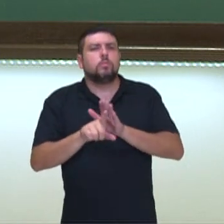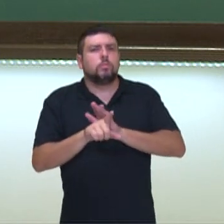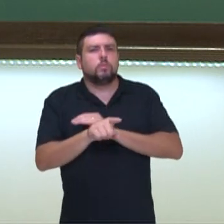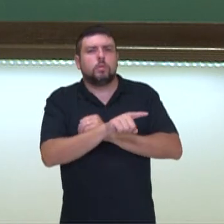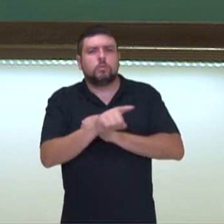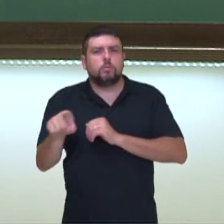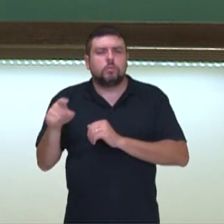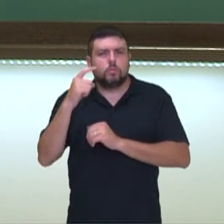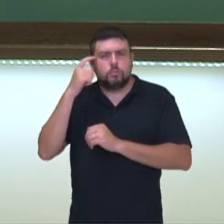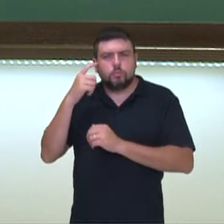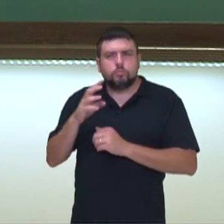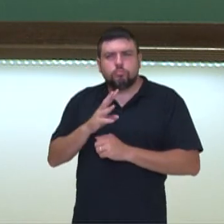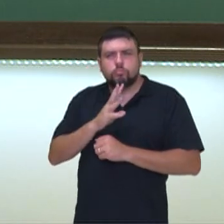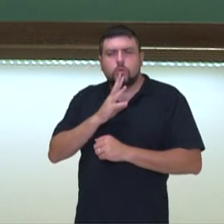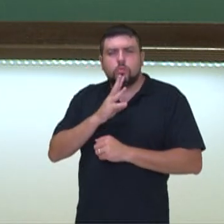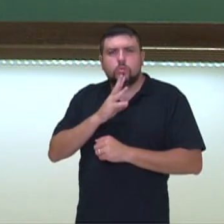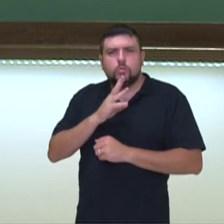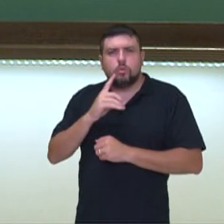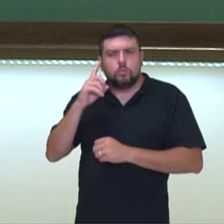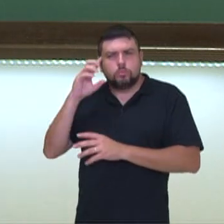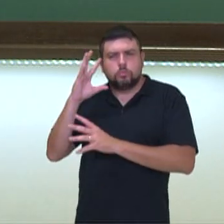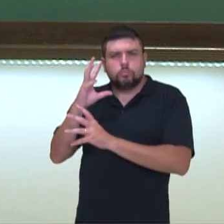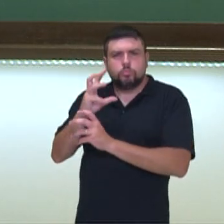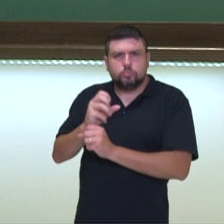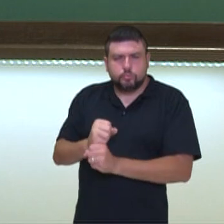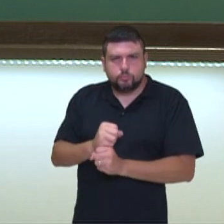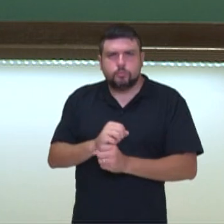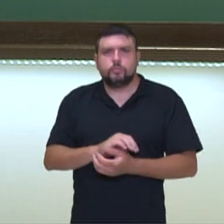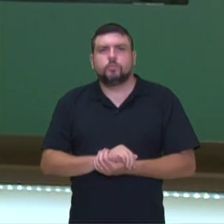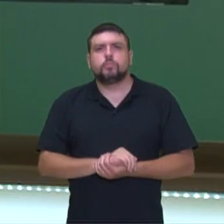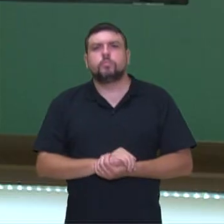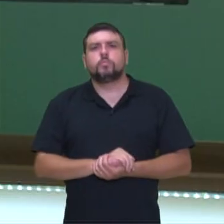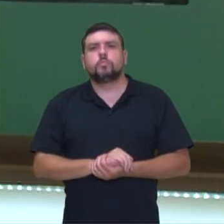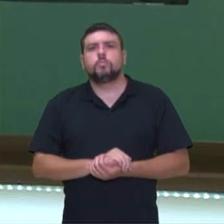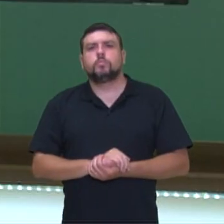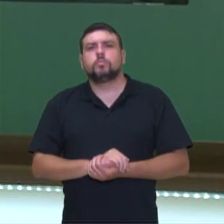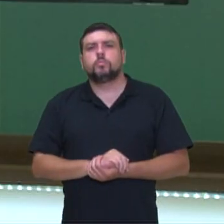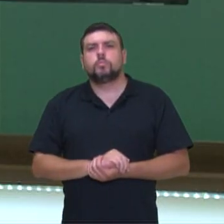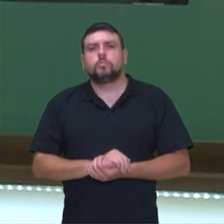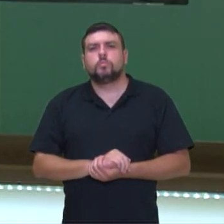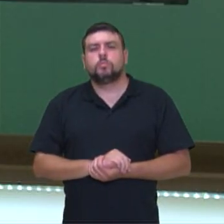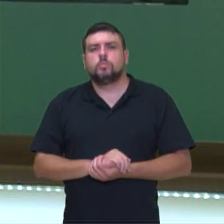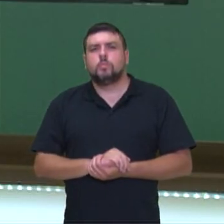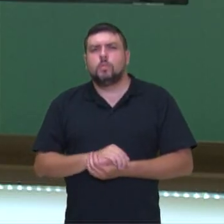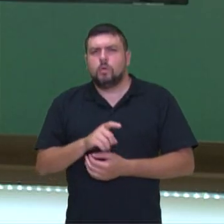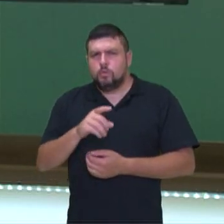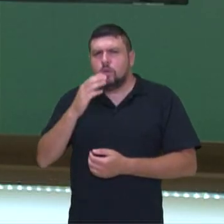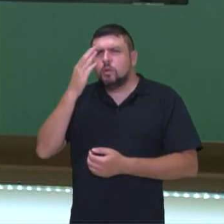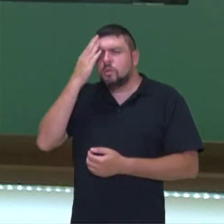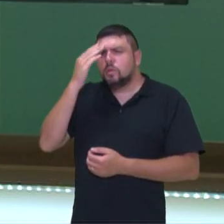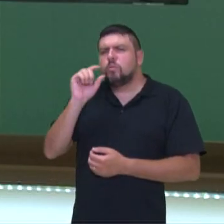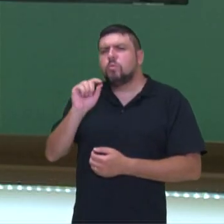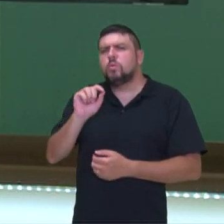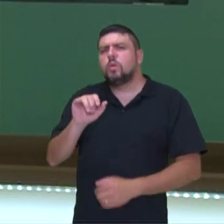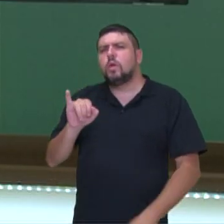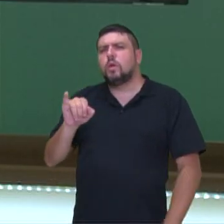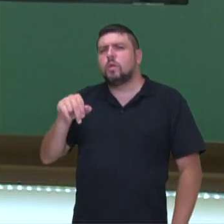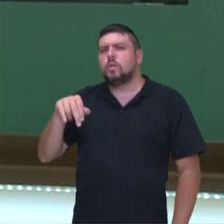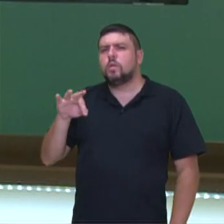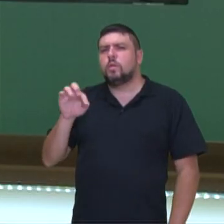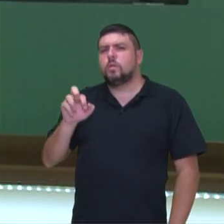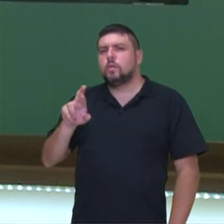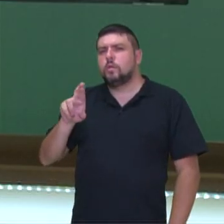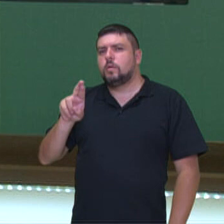nosso conhecimento prévio, as nossas lembranças, nossas memórias. Olha, você sabe o que é intervenção urbana? Em